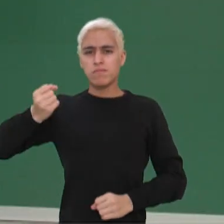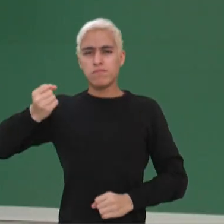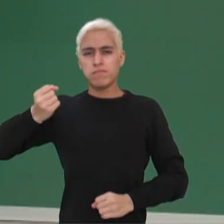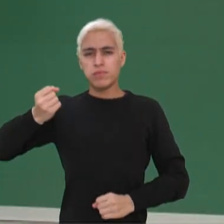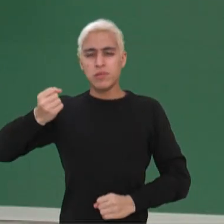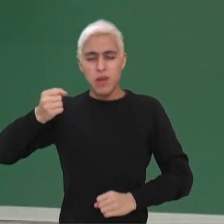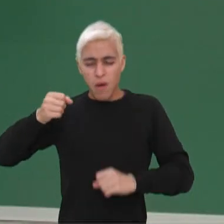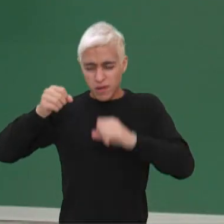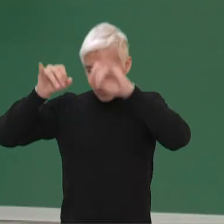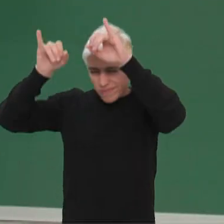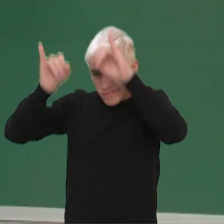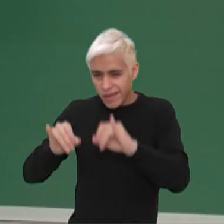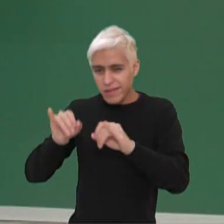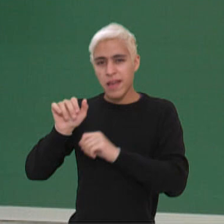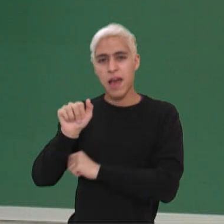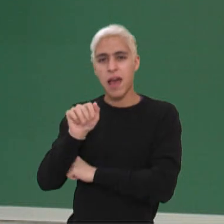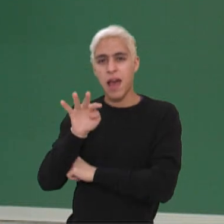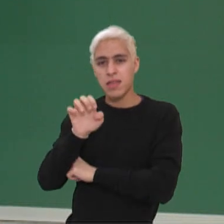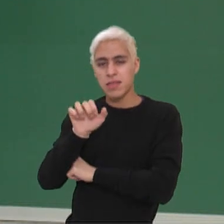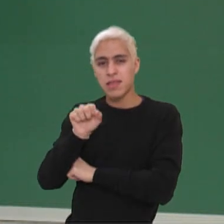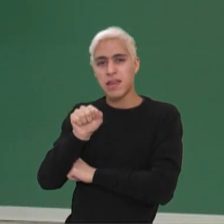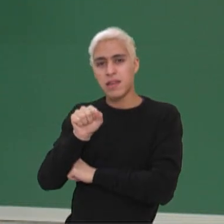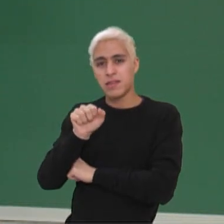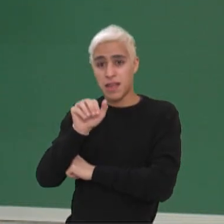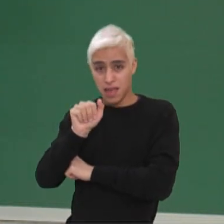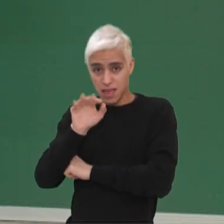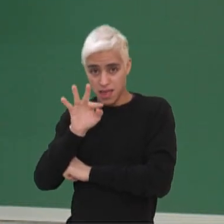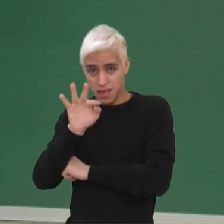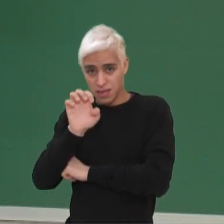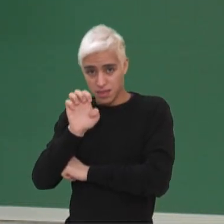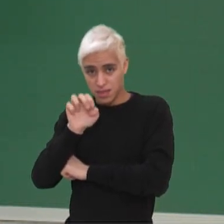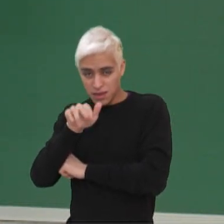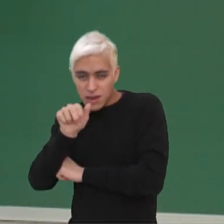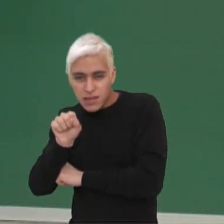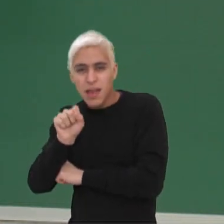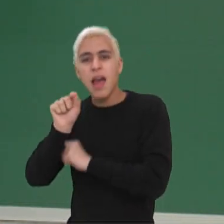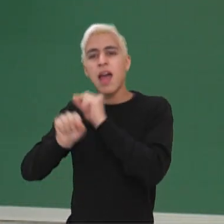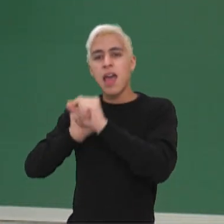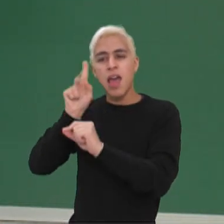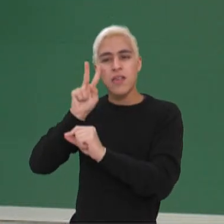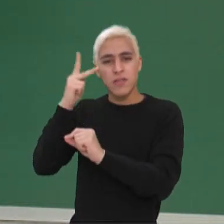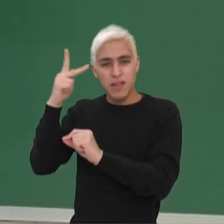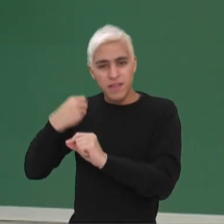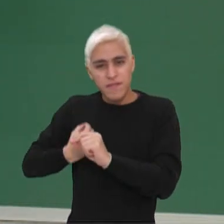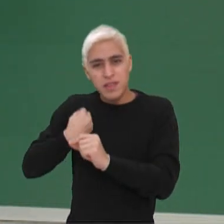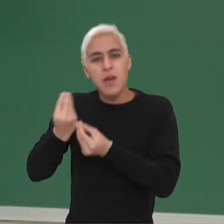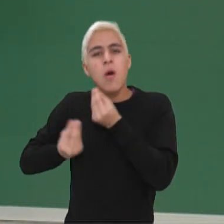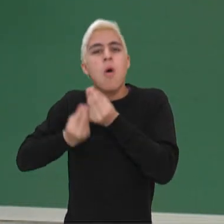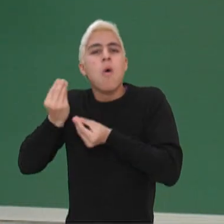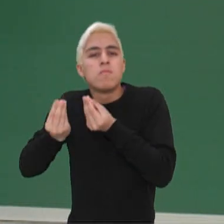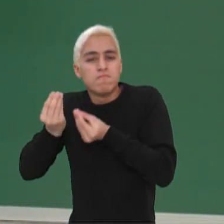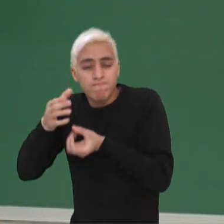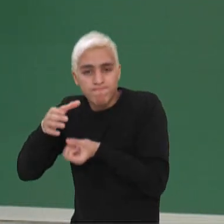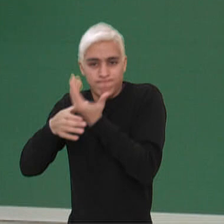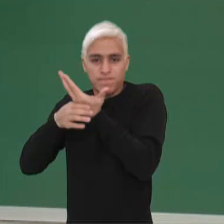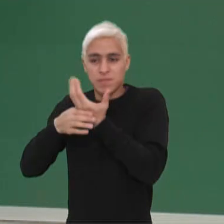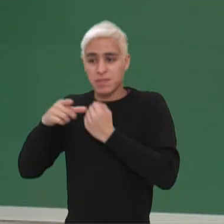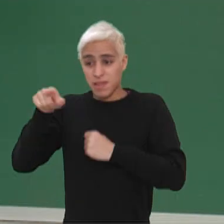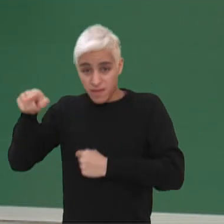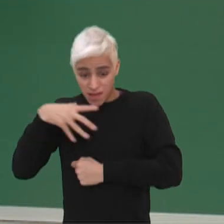armada para a guerra. Foi mais ou menos assim que conta a história do surgimento de Atena. Atena, então, é uma filha de